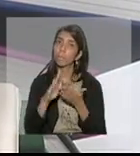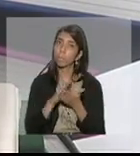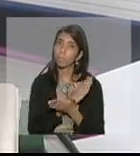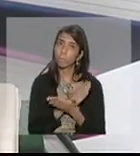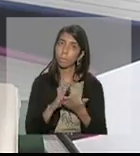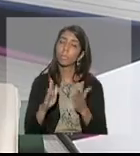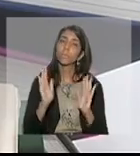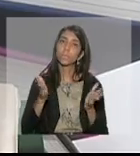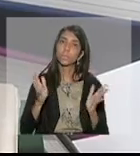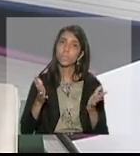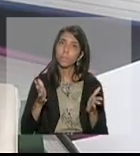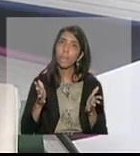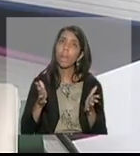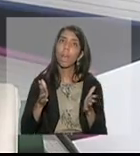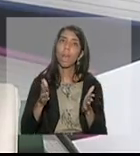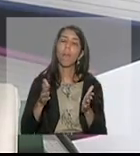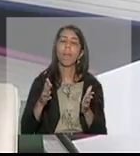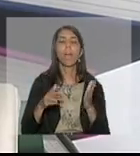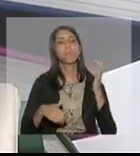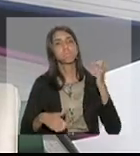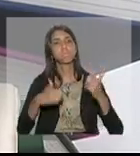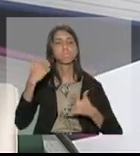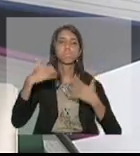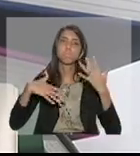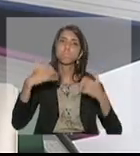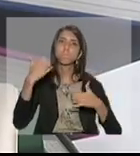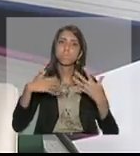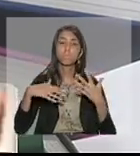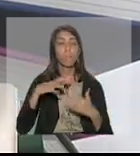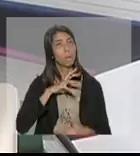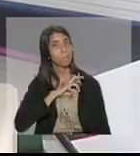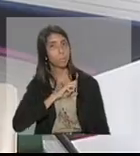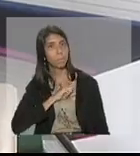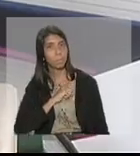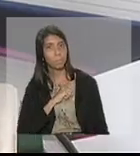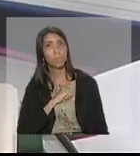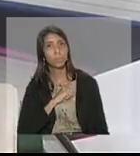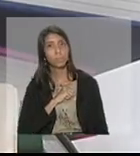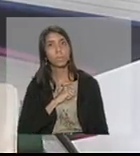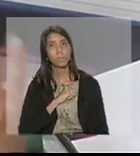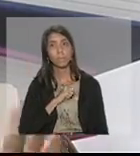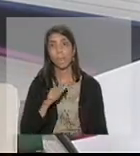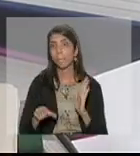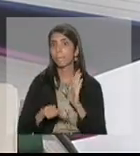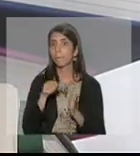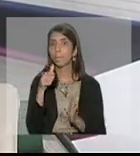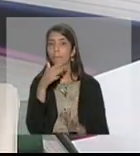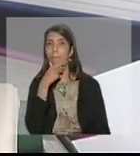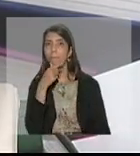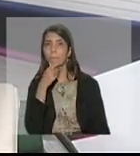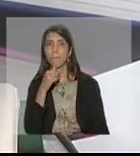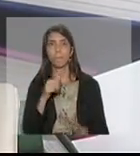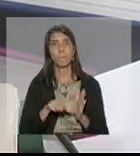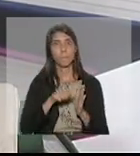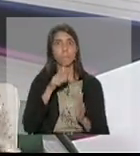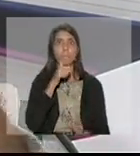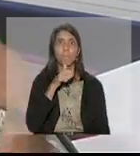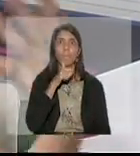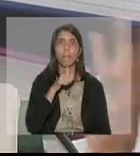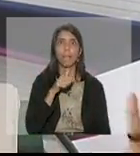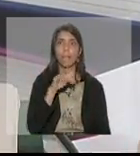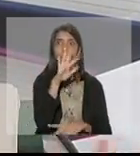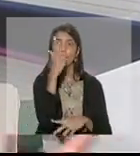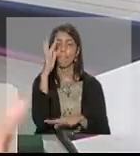alguns deles, assim, eu já narro o amor do encontro do primeiro homem com a primeira mulher na